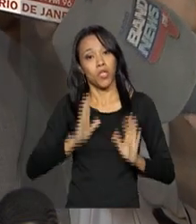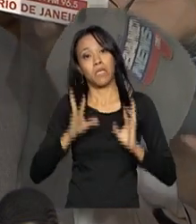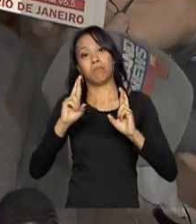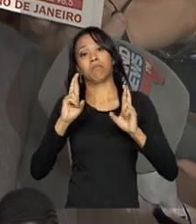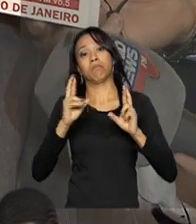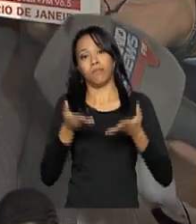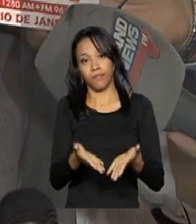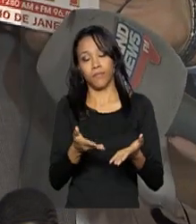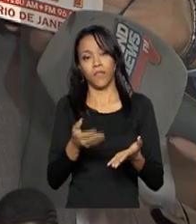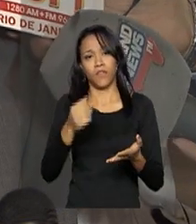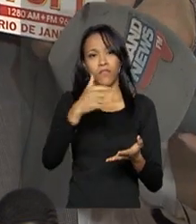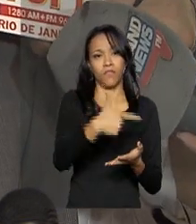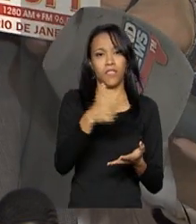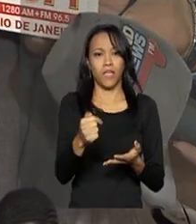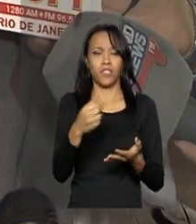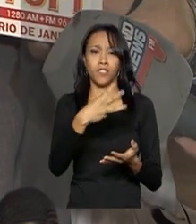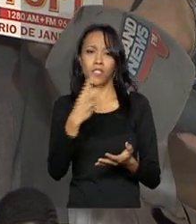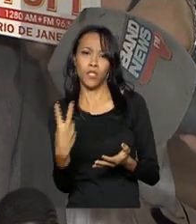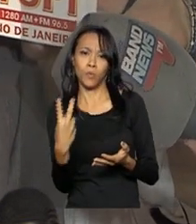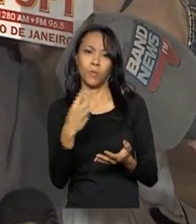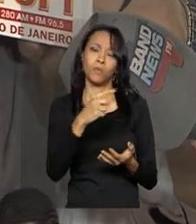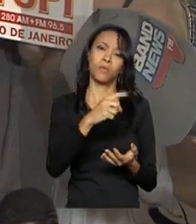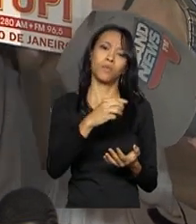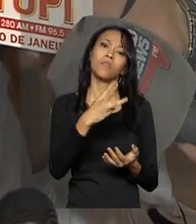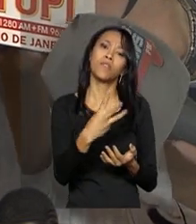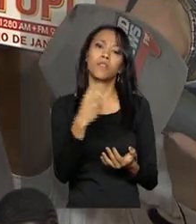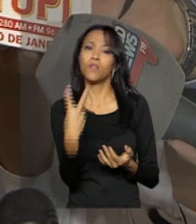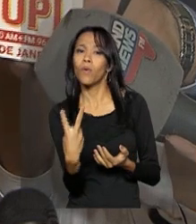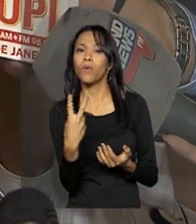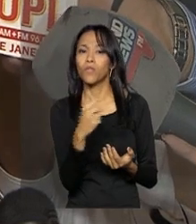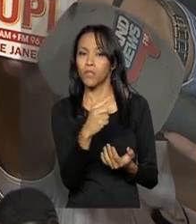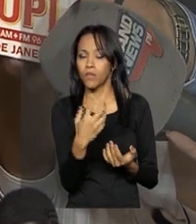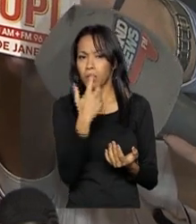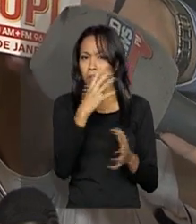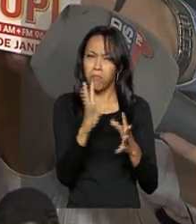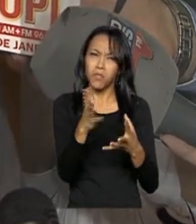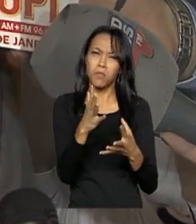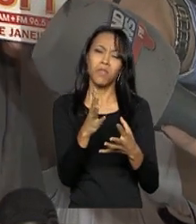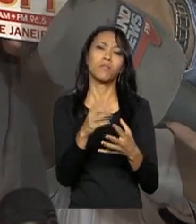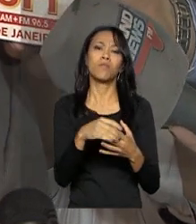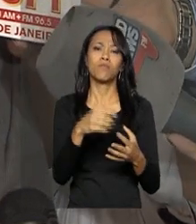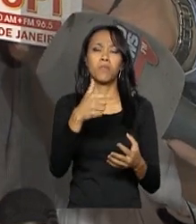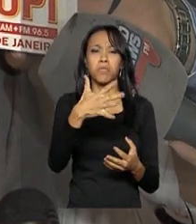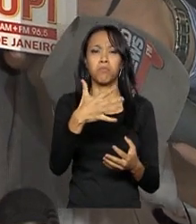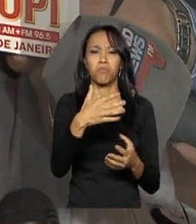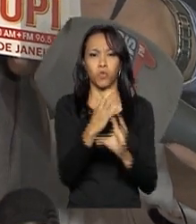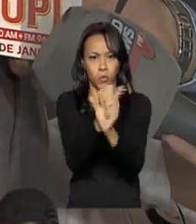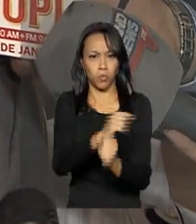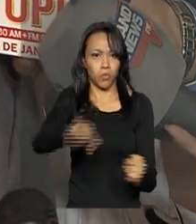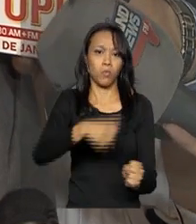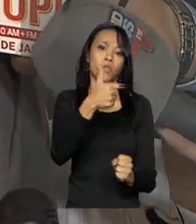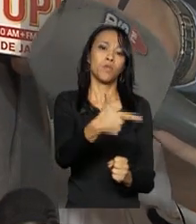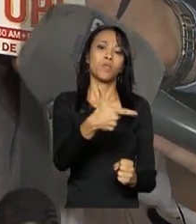27 e 31 32 votos significa uma Projeção de 213 e portanto